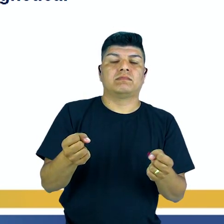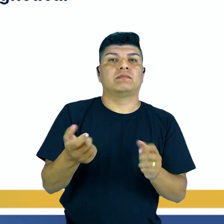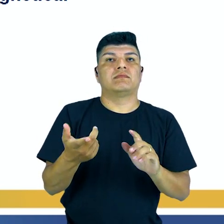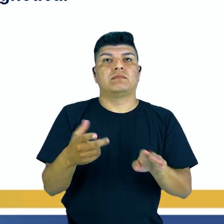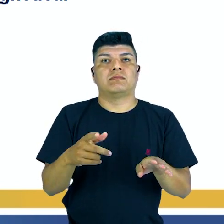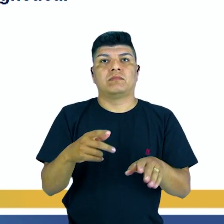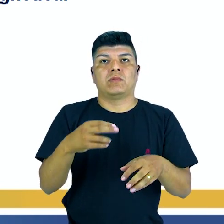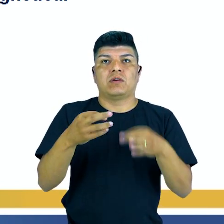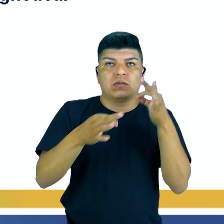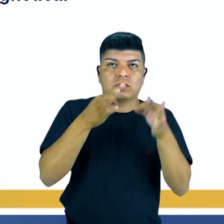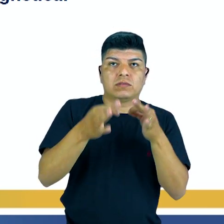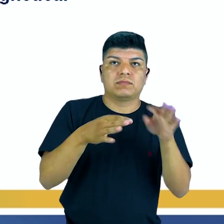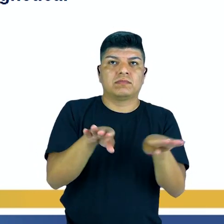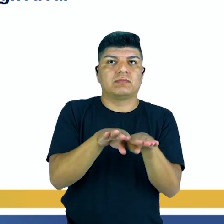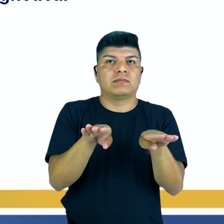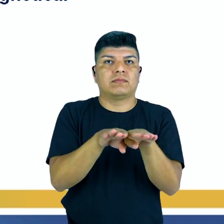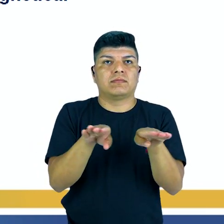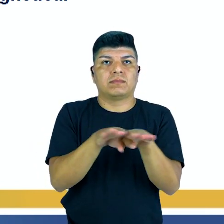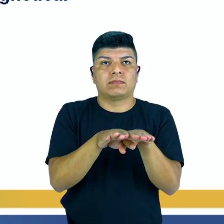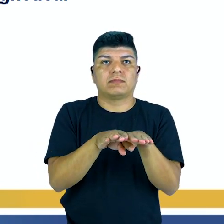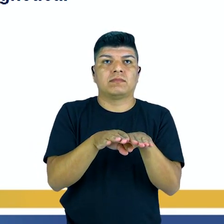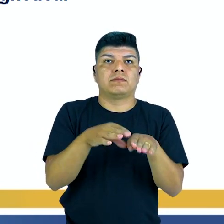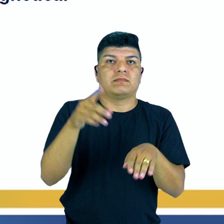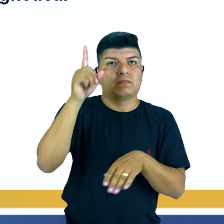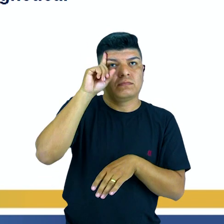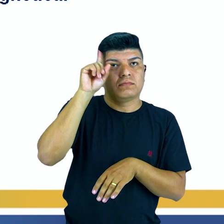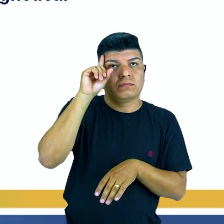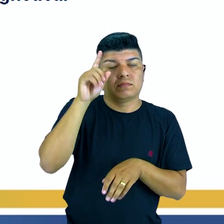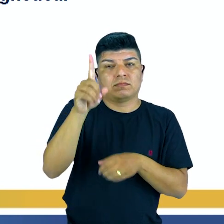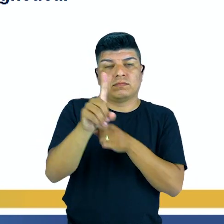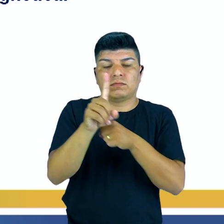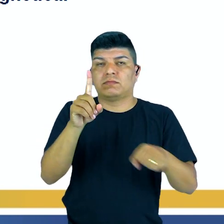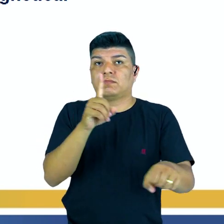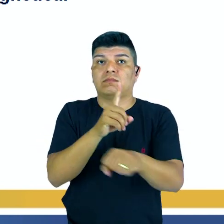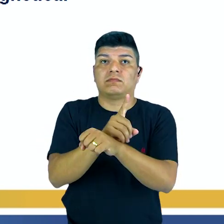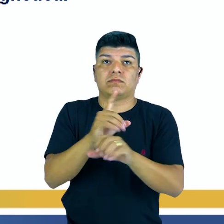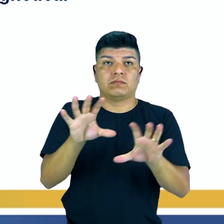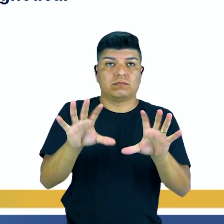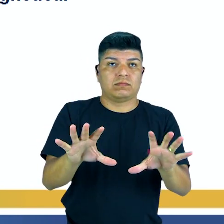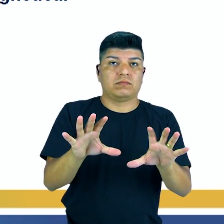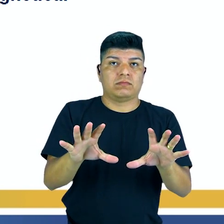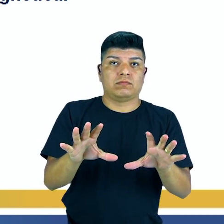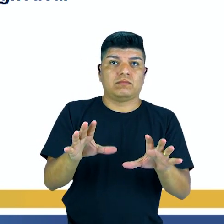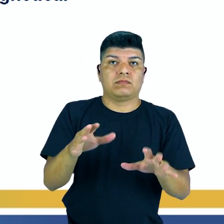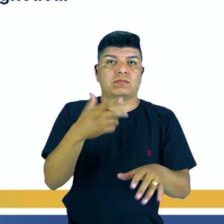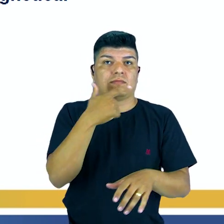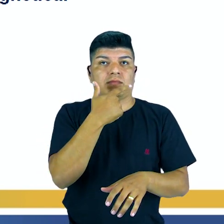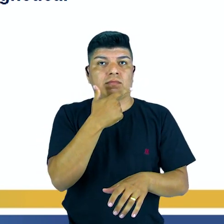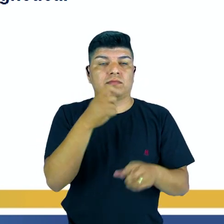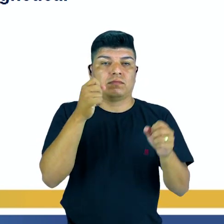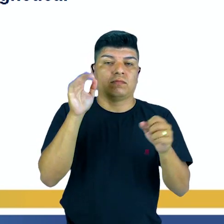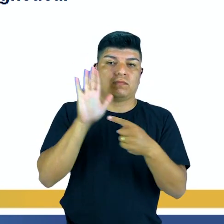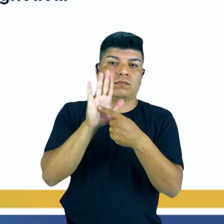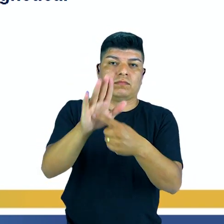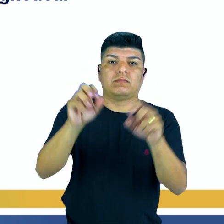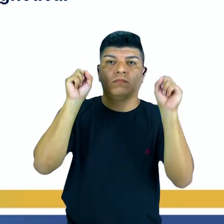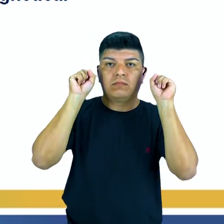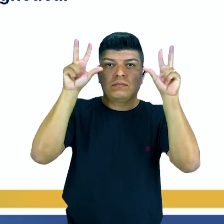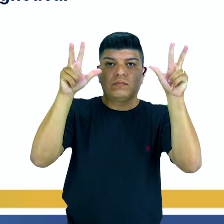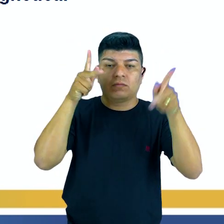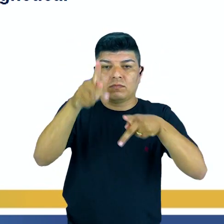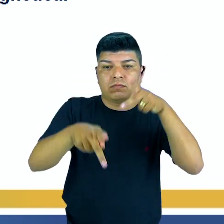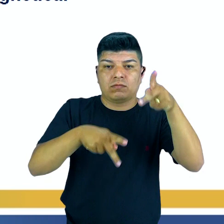ou criticar situações do cotidiano de uma sociedade. Nesse caso, o humor da charge mostra que Moisés e seu povo